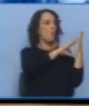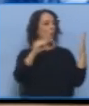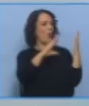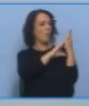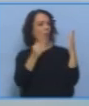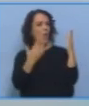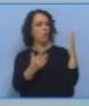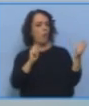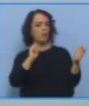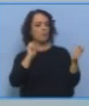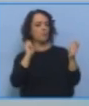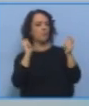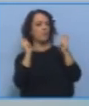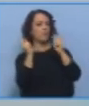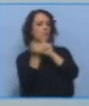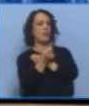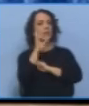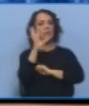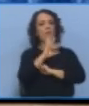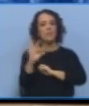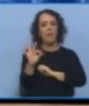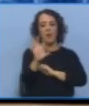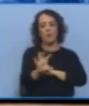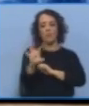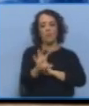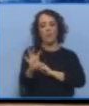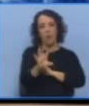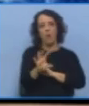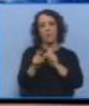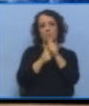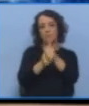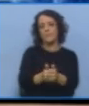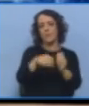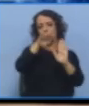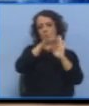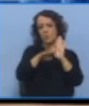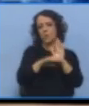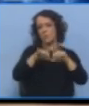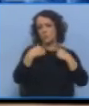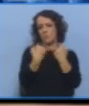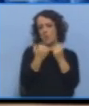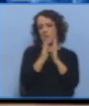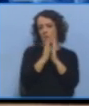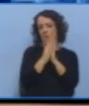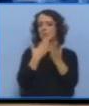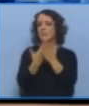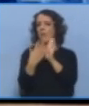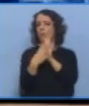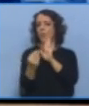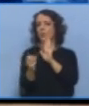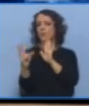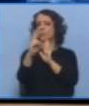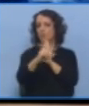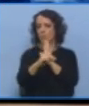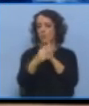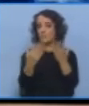atuais, de forma a recriar, com base naquilo que é a doutrina social da Igreja, a recriar novos modelos. E acredito